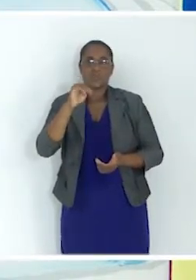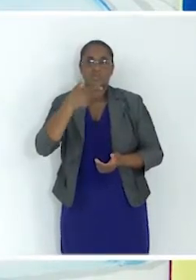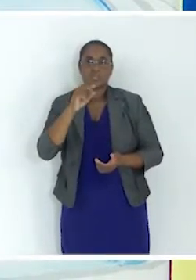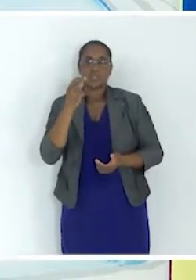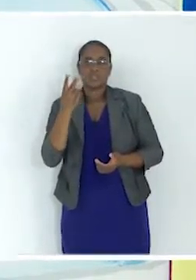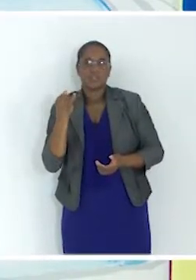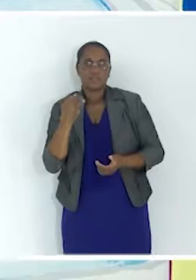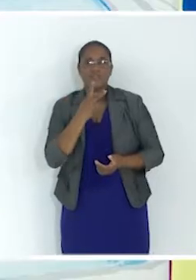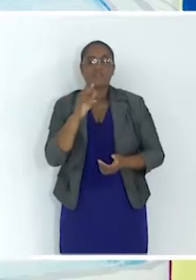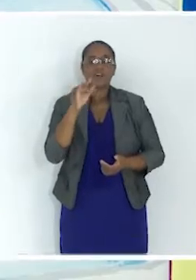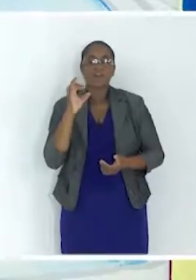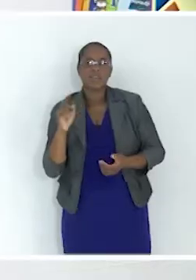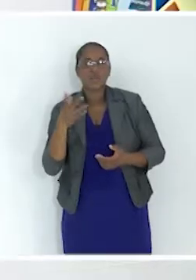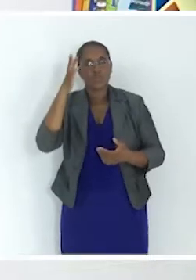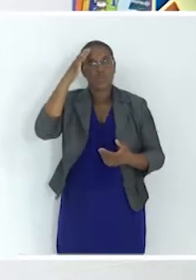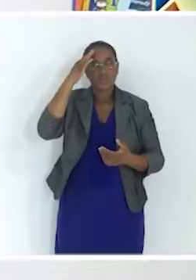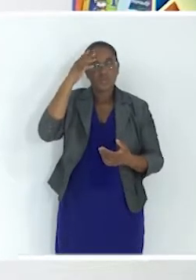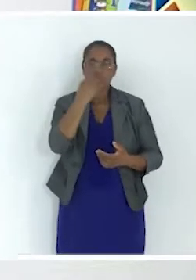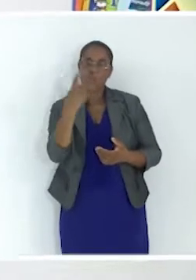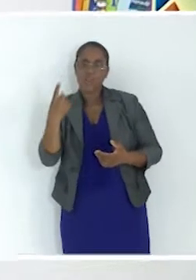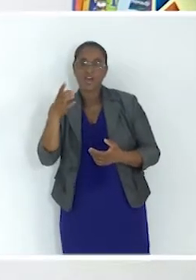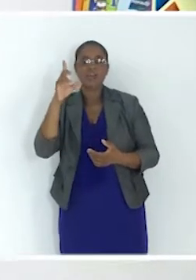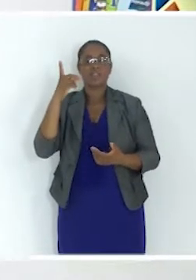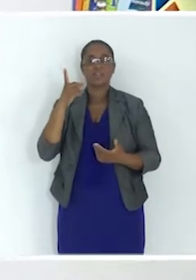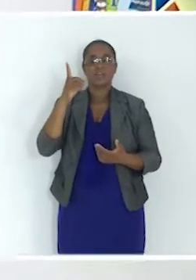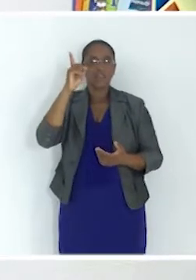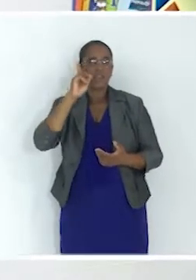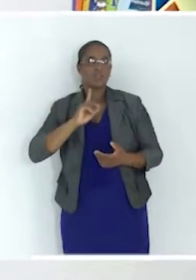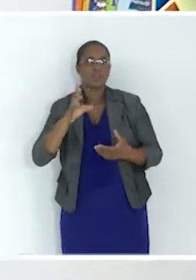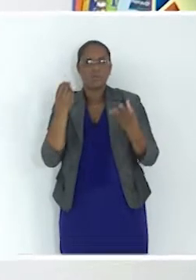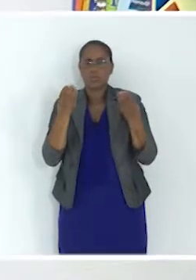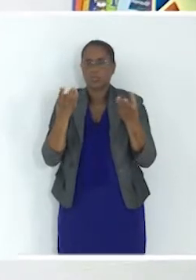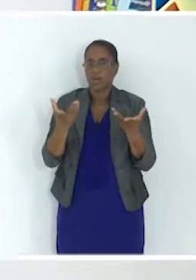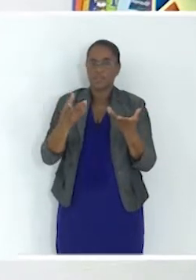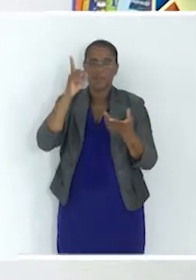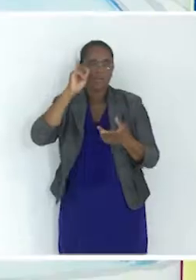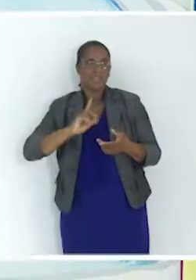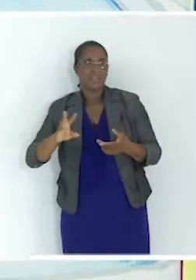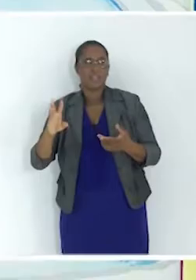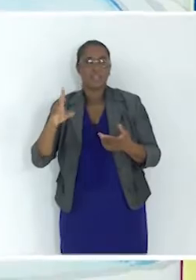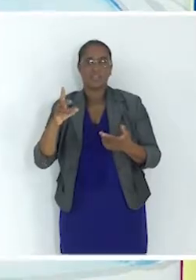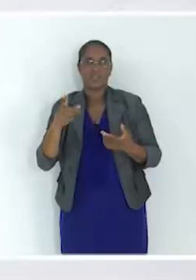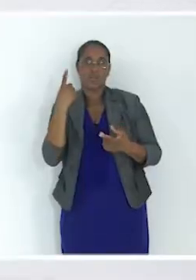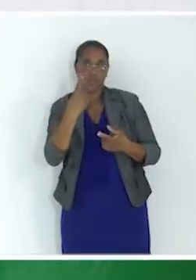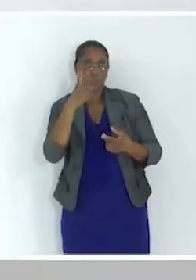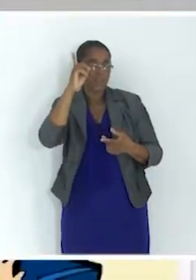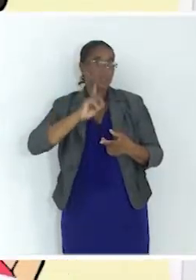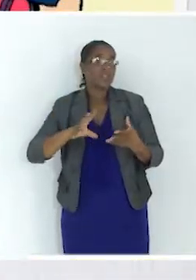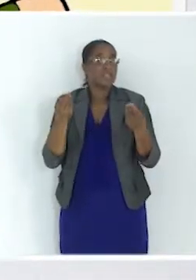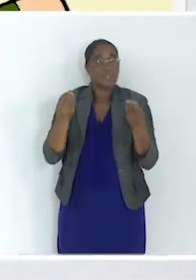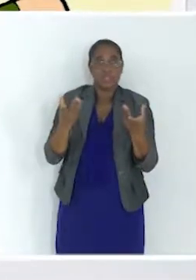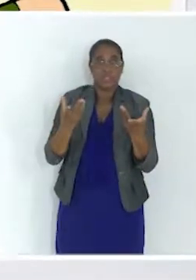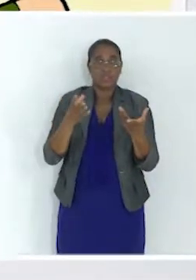Menina, meninas. Os substantivos variam quanto ao gênero